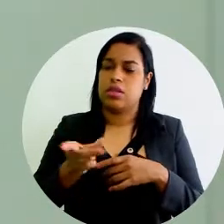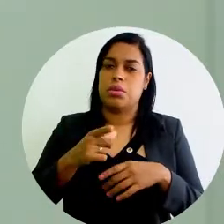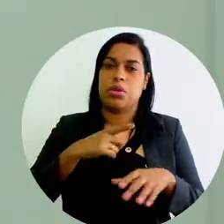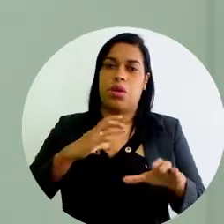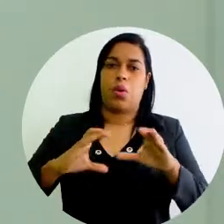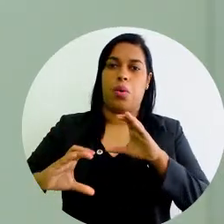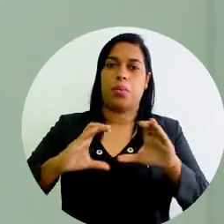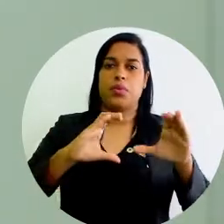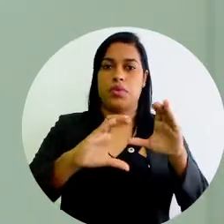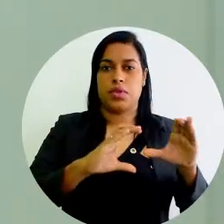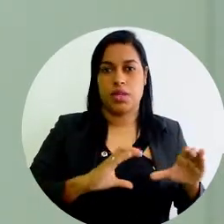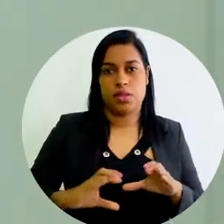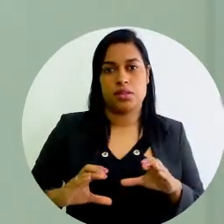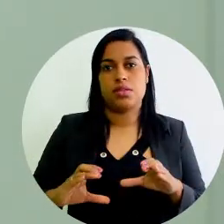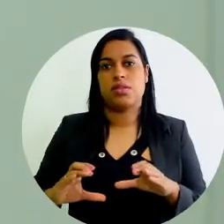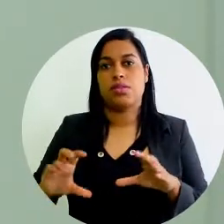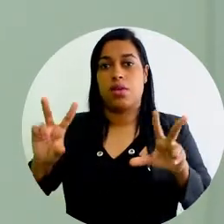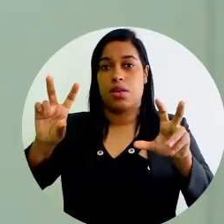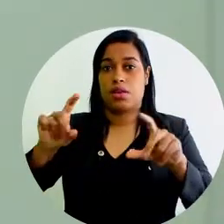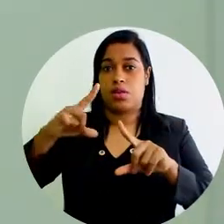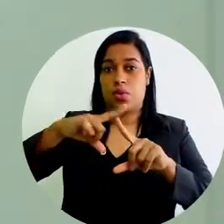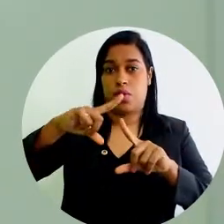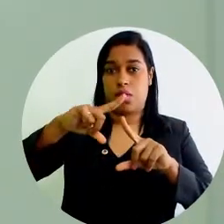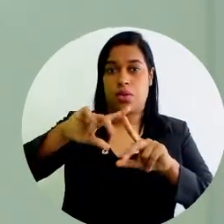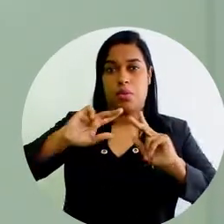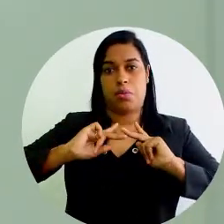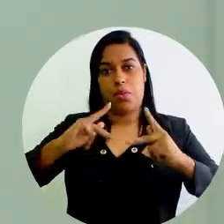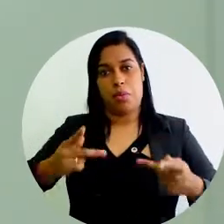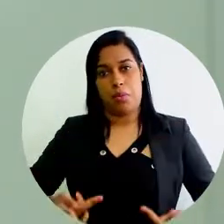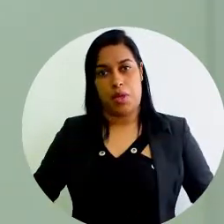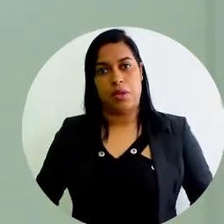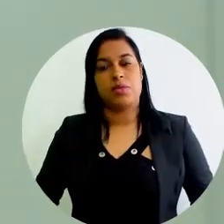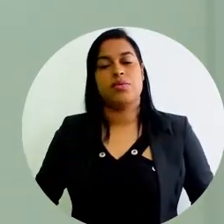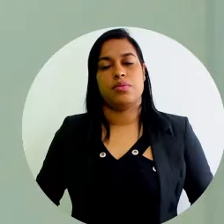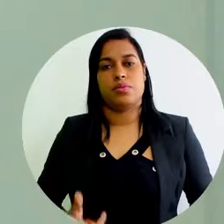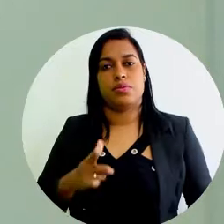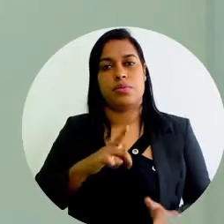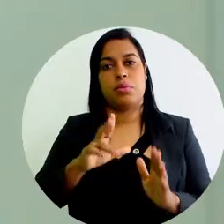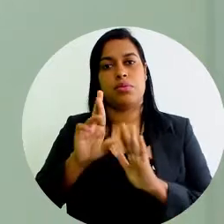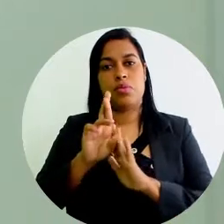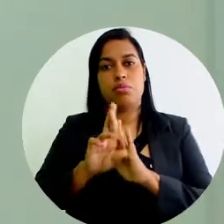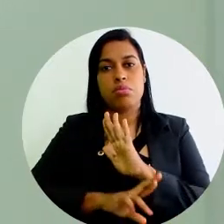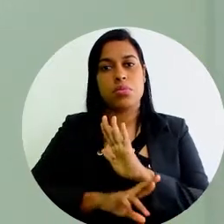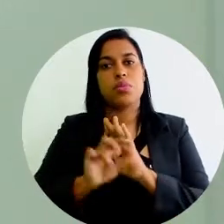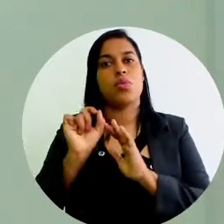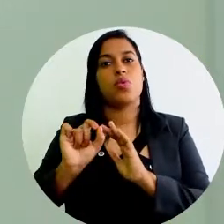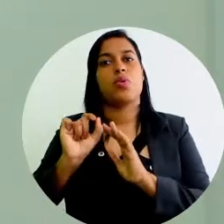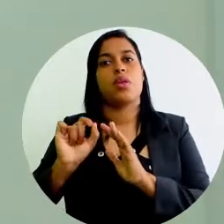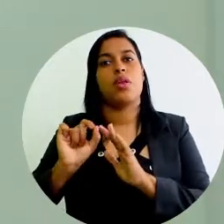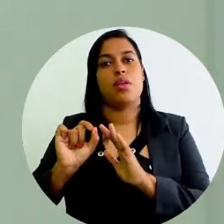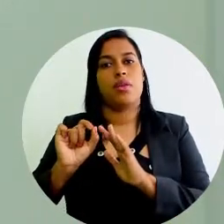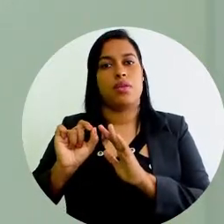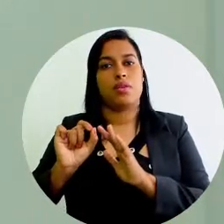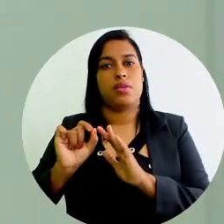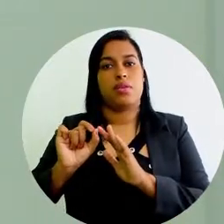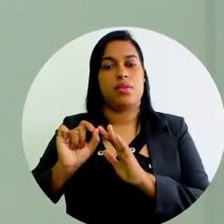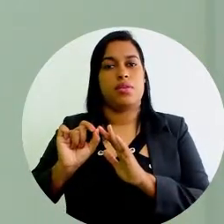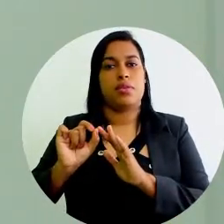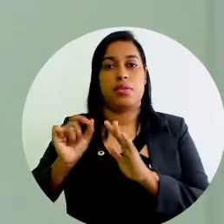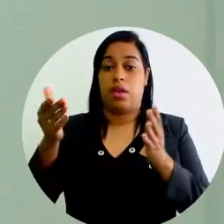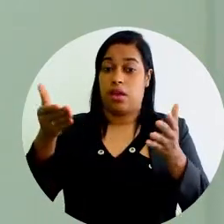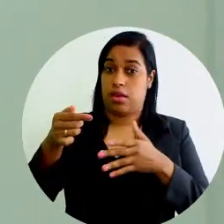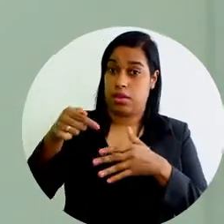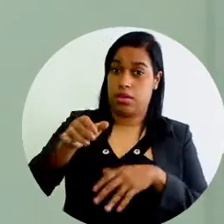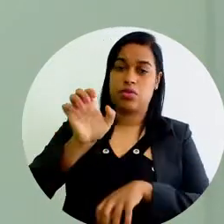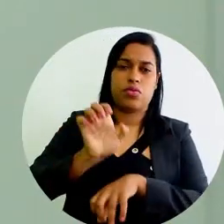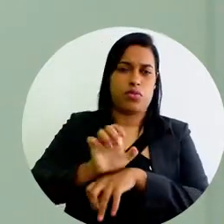houve a comunicação entre o tipo humano. E nós temos registros de pinturas rupestres, inclusive